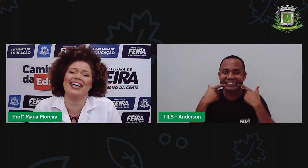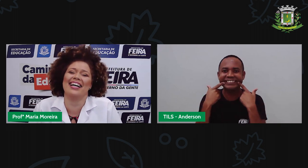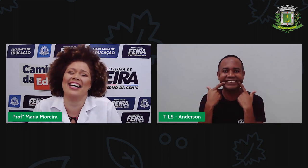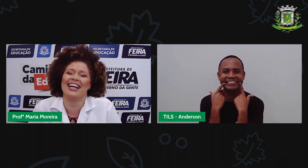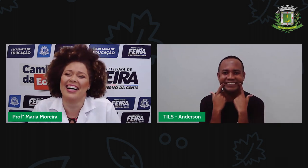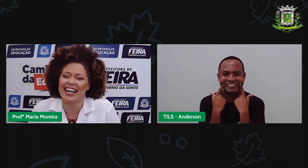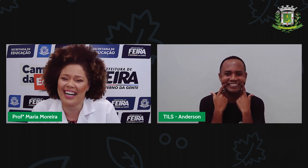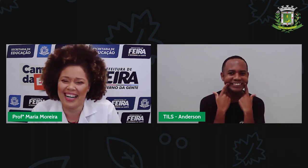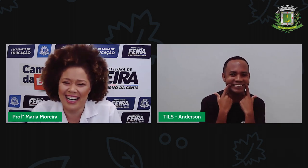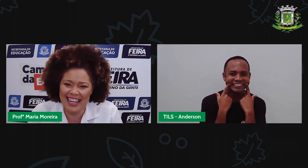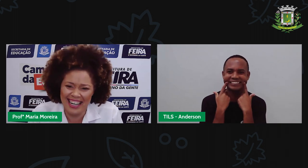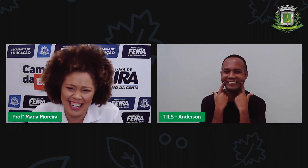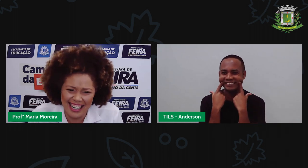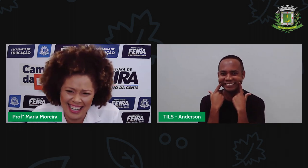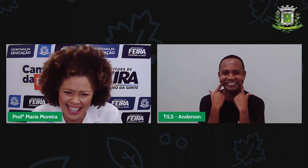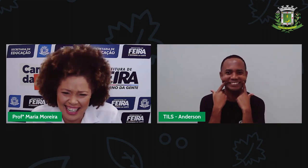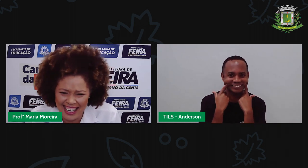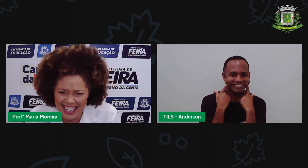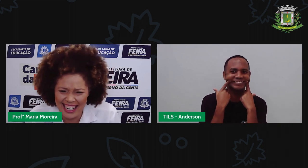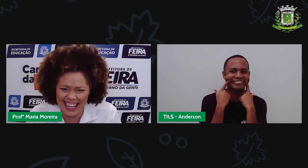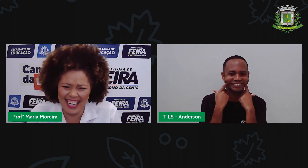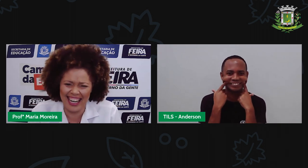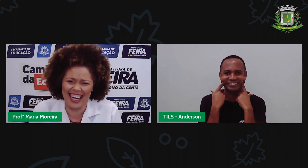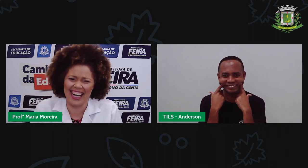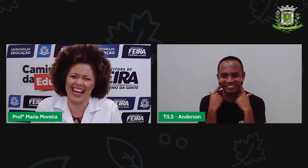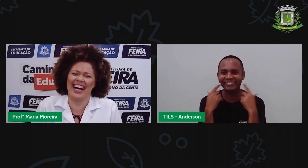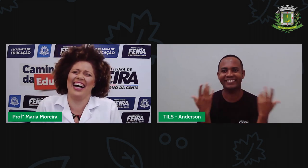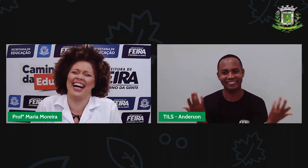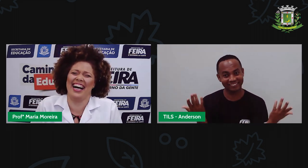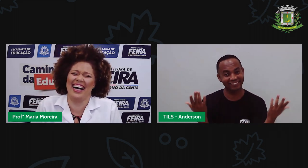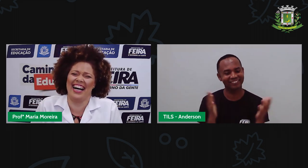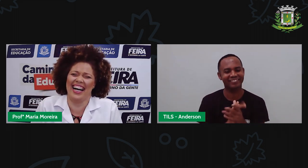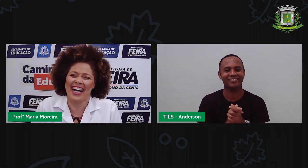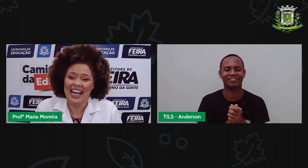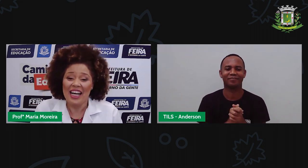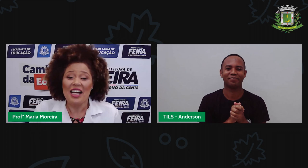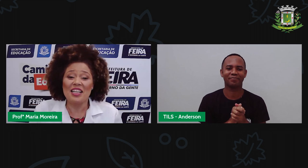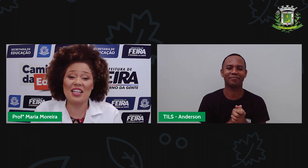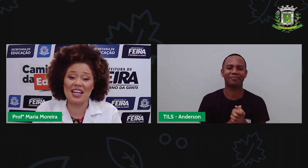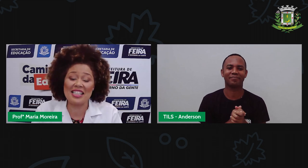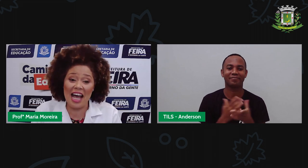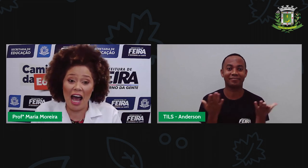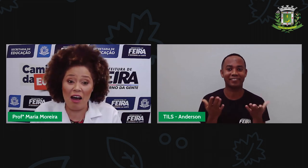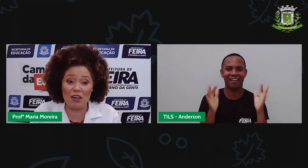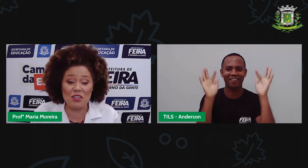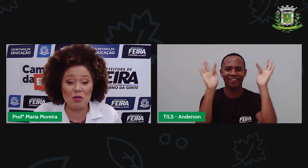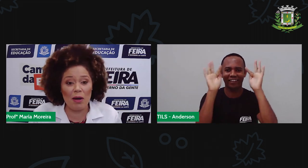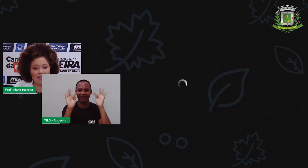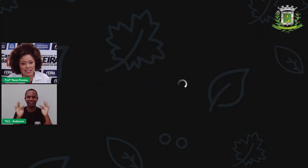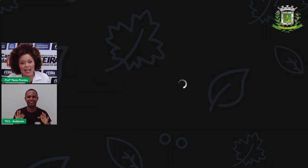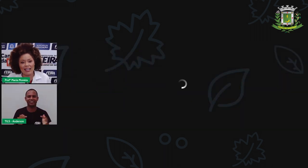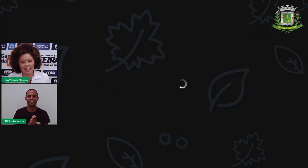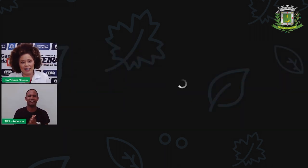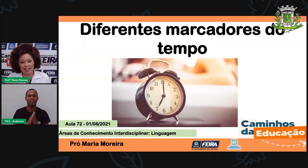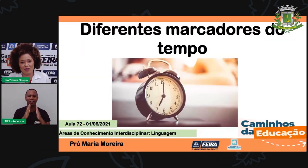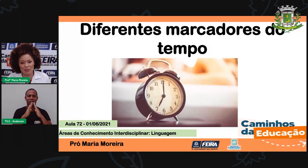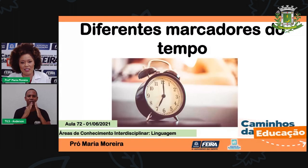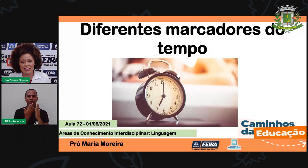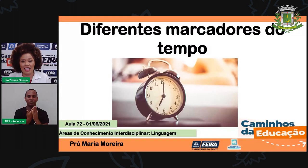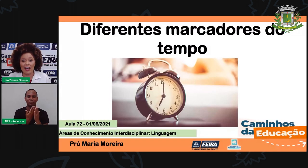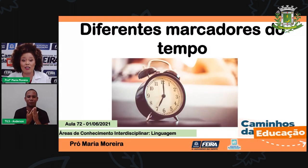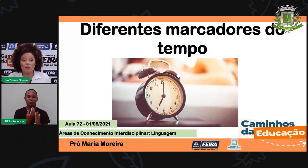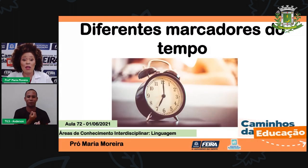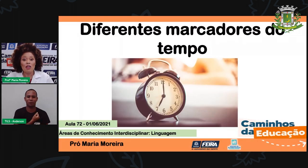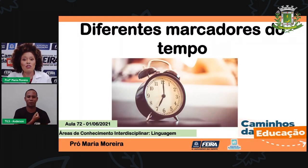Nossa aula de número 72,